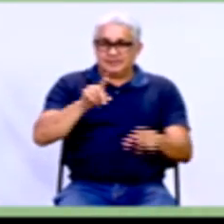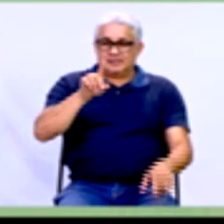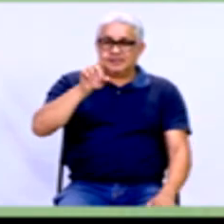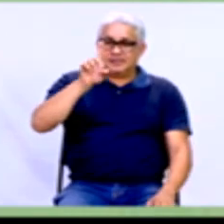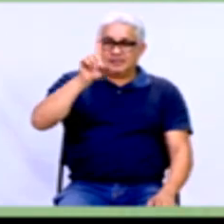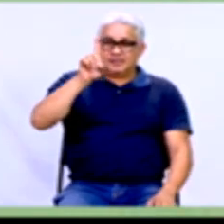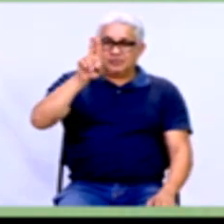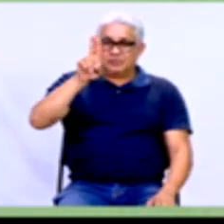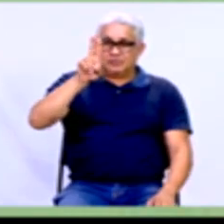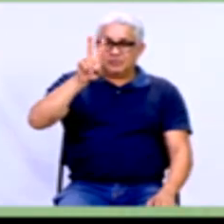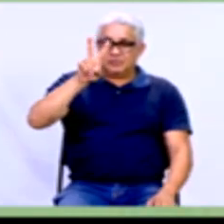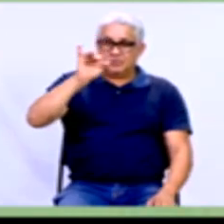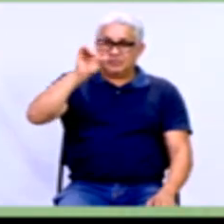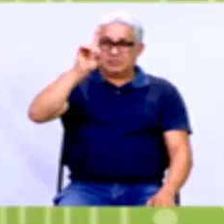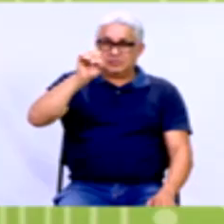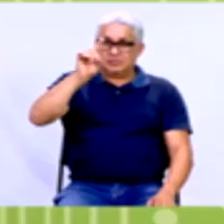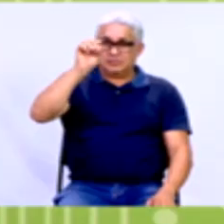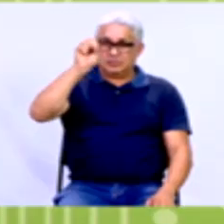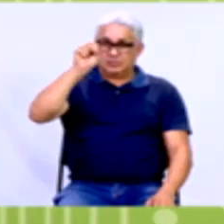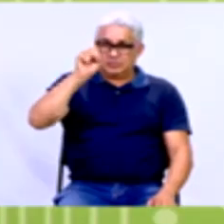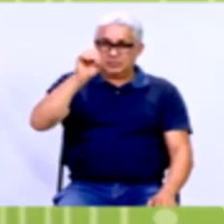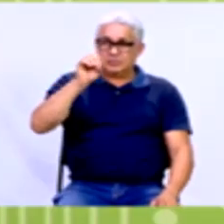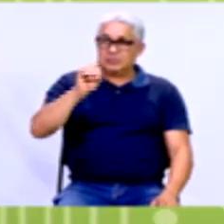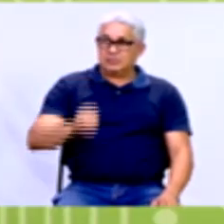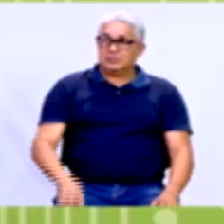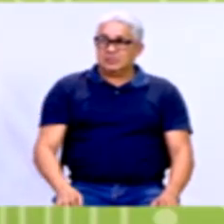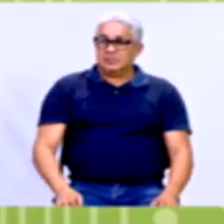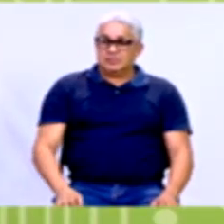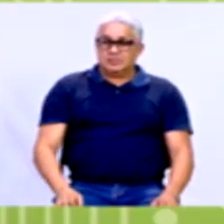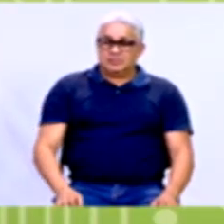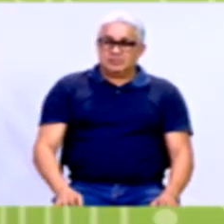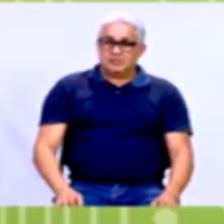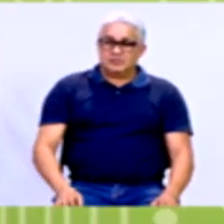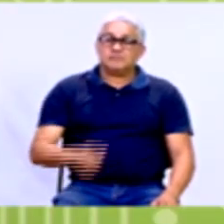se eu tiver sorte eu vou ganhar, né? Porque ninguém fala, se eu tiver azar eu vou ganhar.